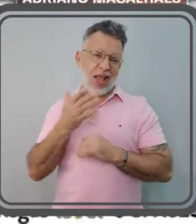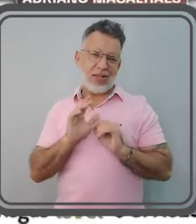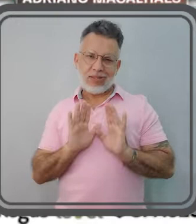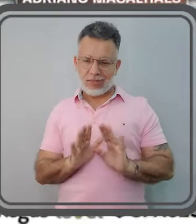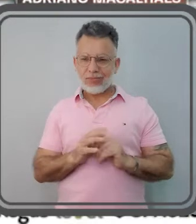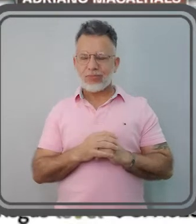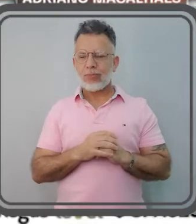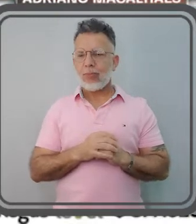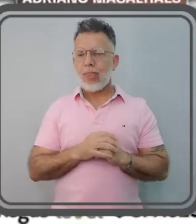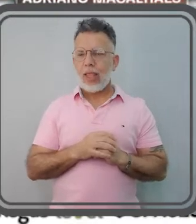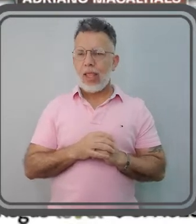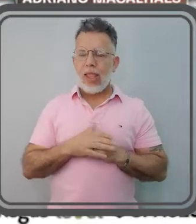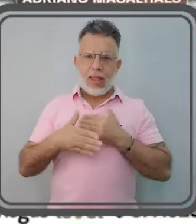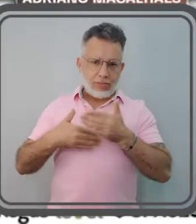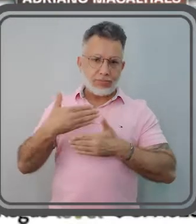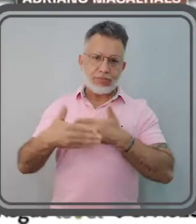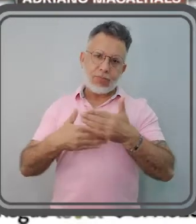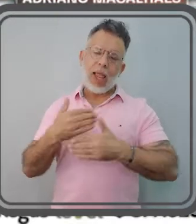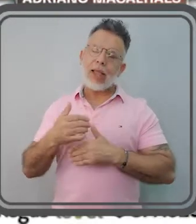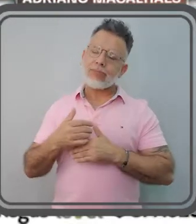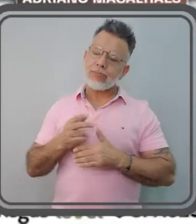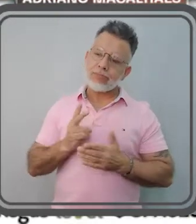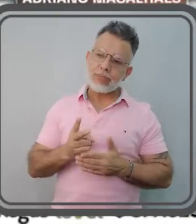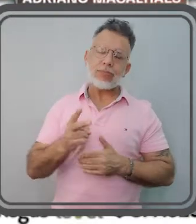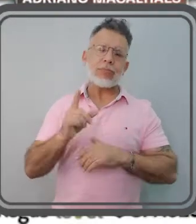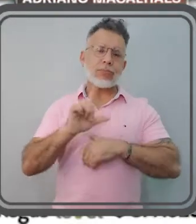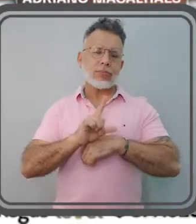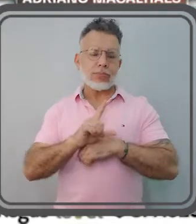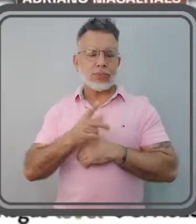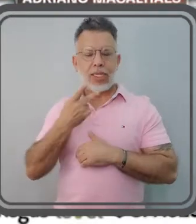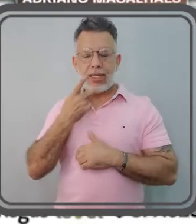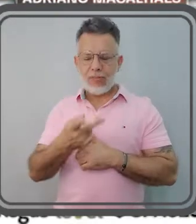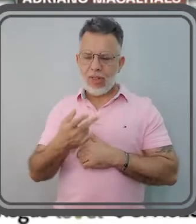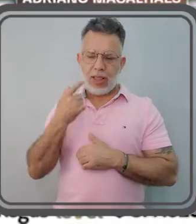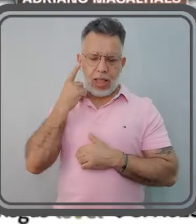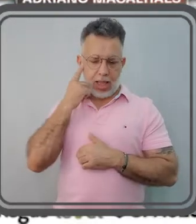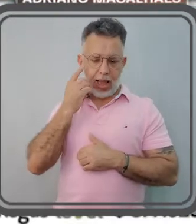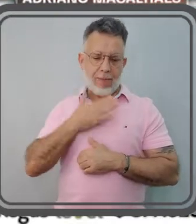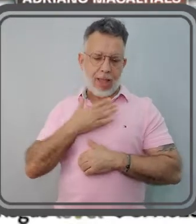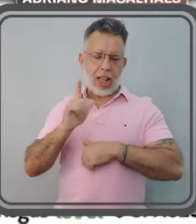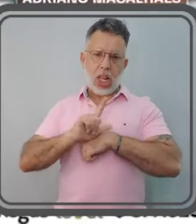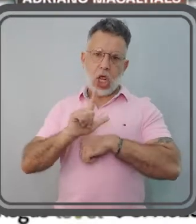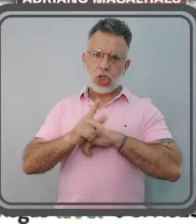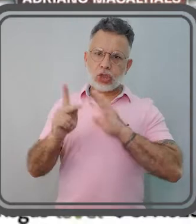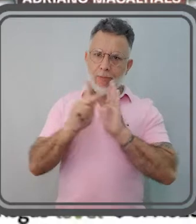falo dela, que a minha loja própria ali, que é a primeira, é a loja para a gente errar, né? É a loja que a gente tem